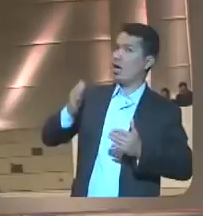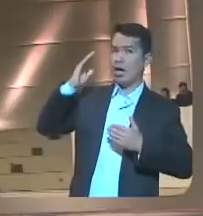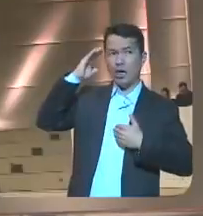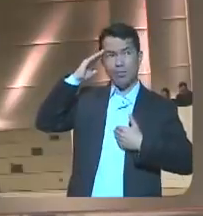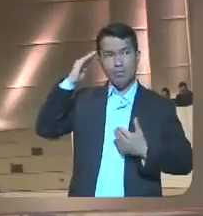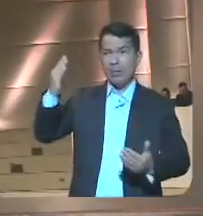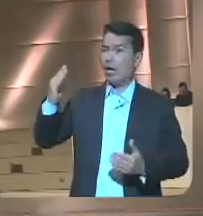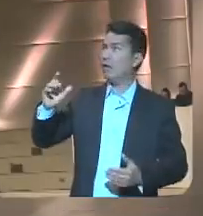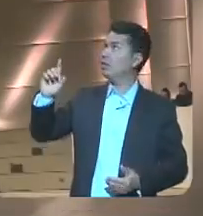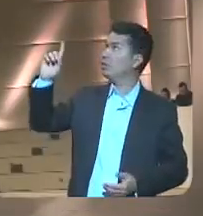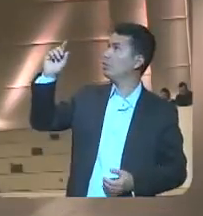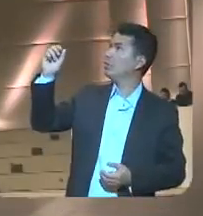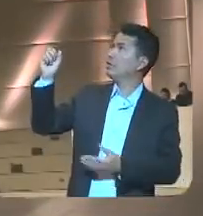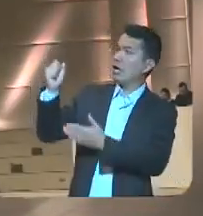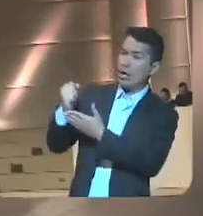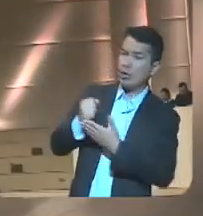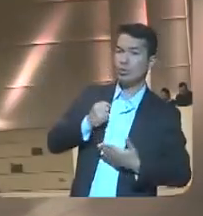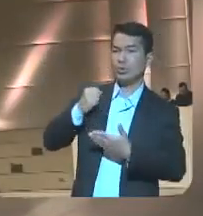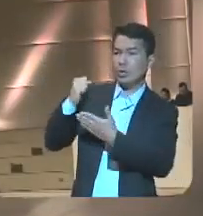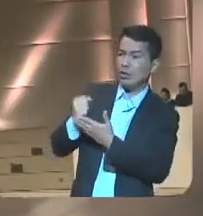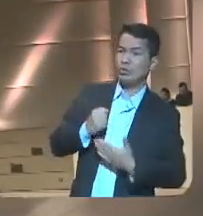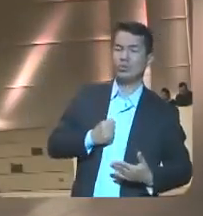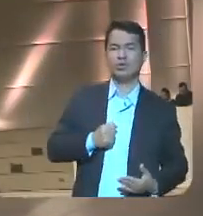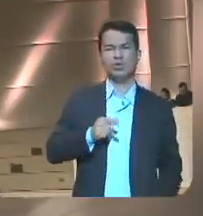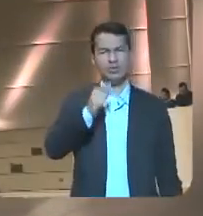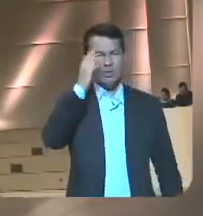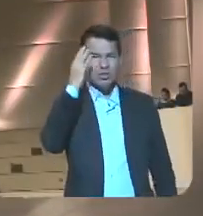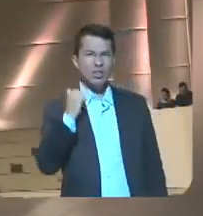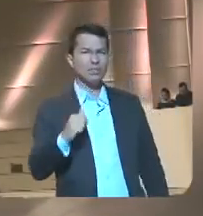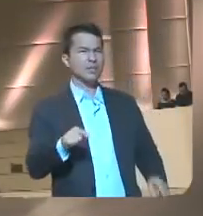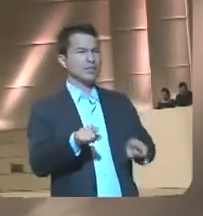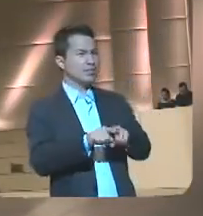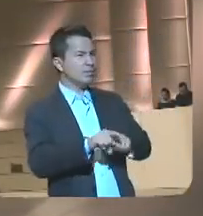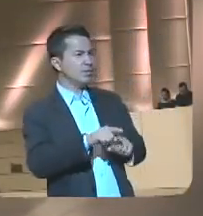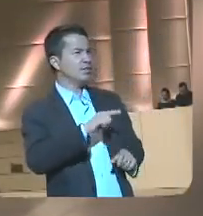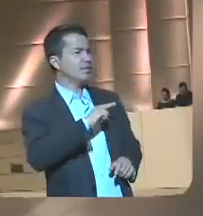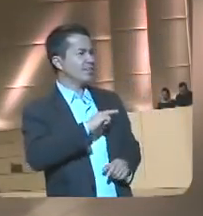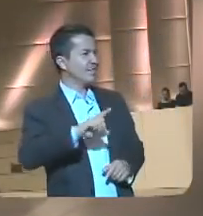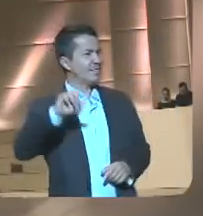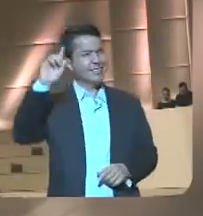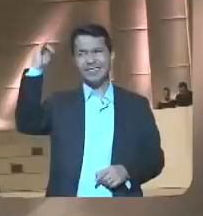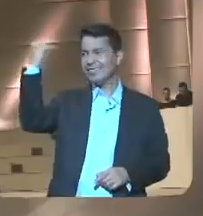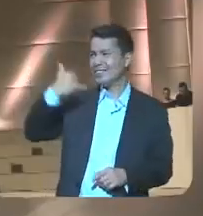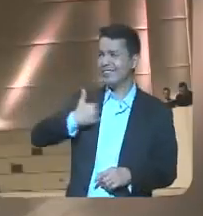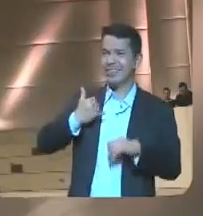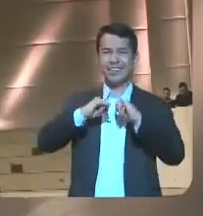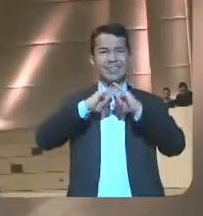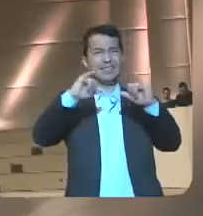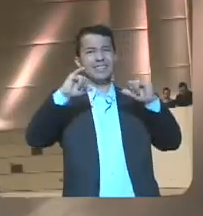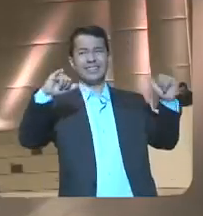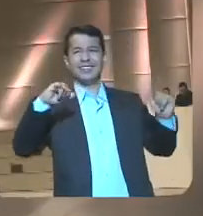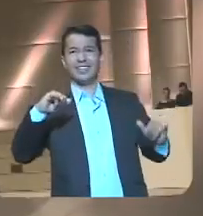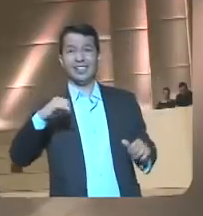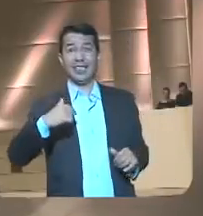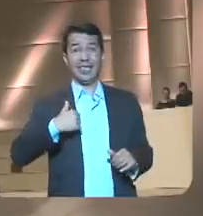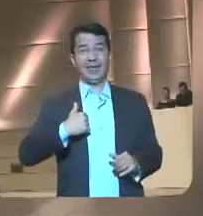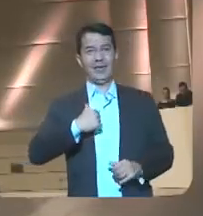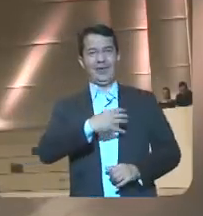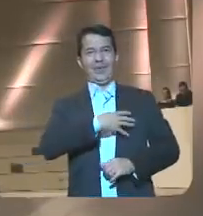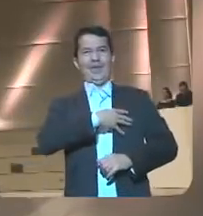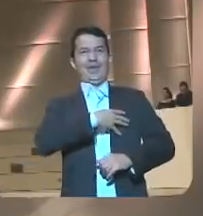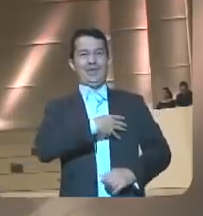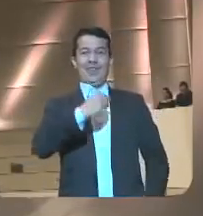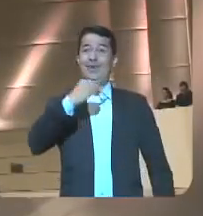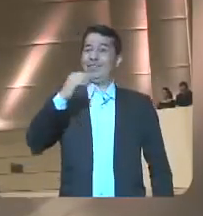senhor e sabe esse testemunho do senhor a força já quem eu sou eu